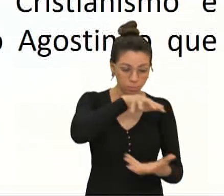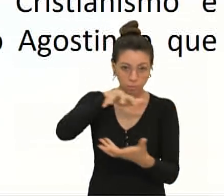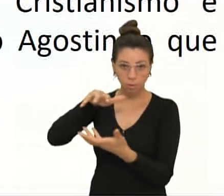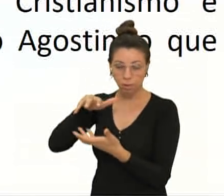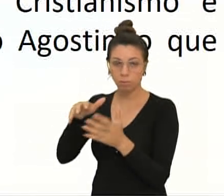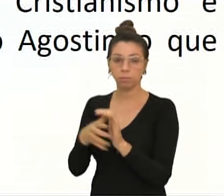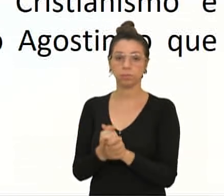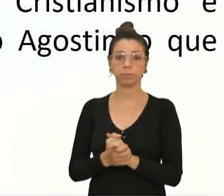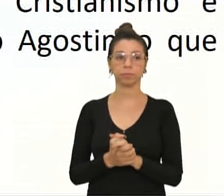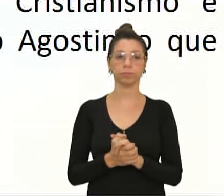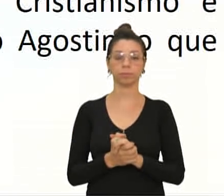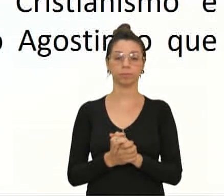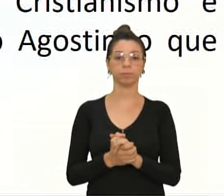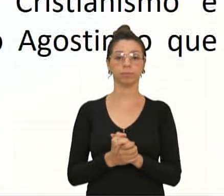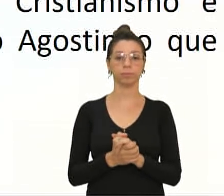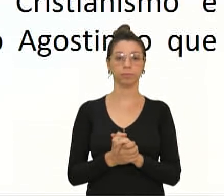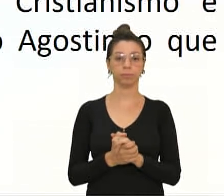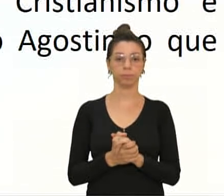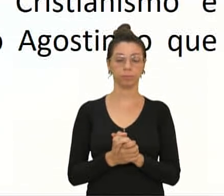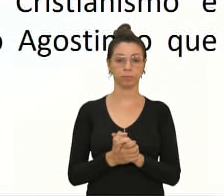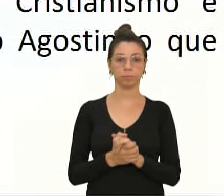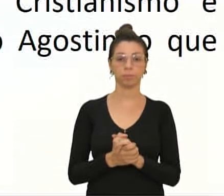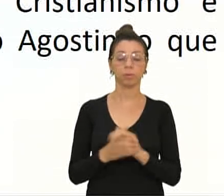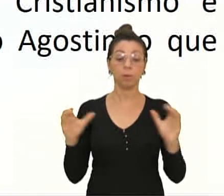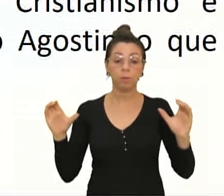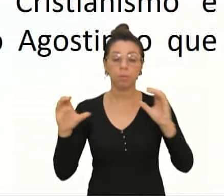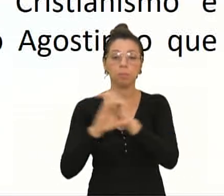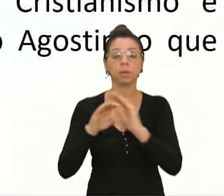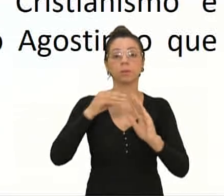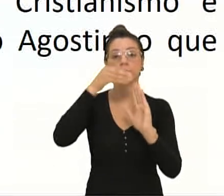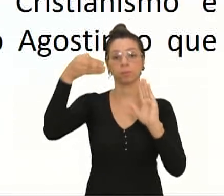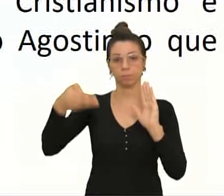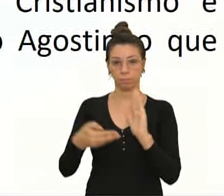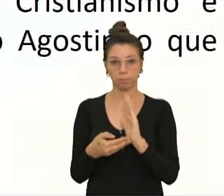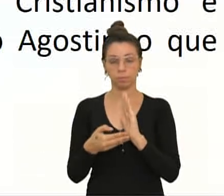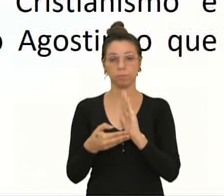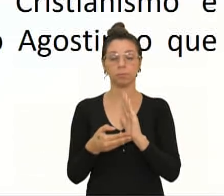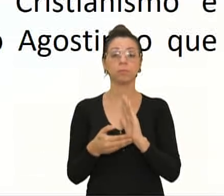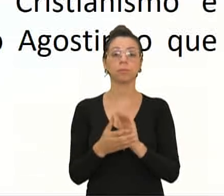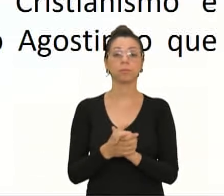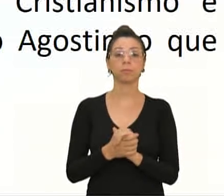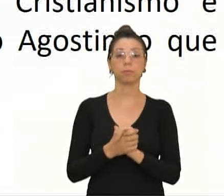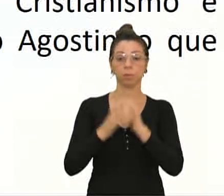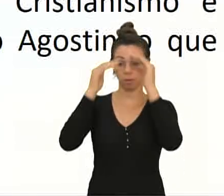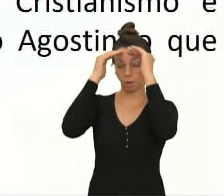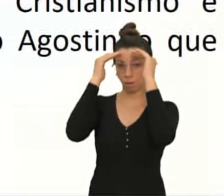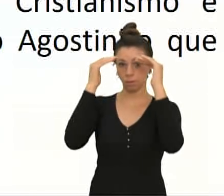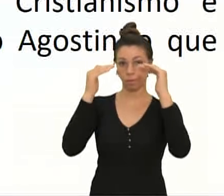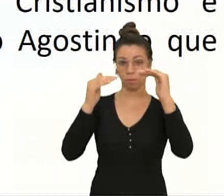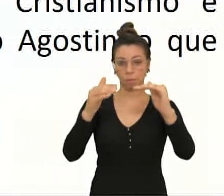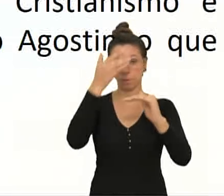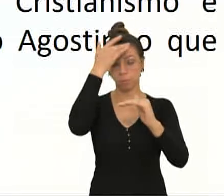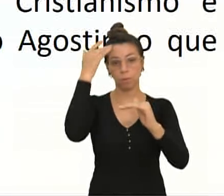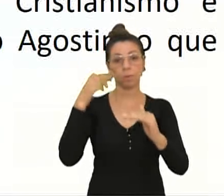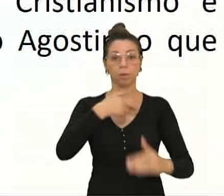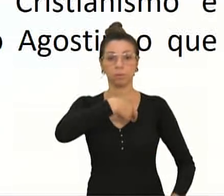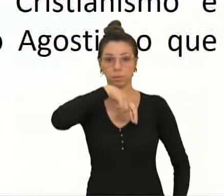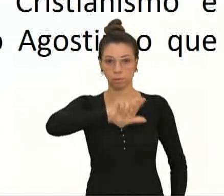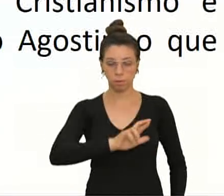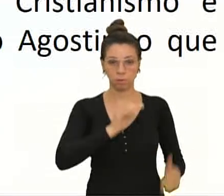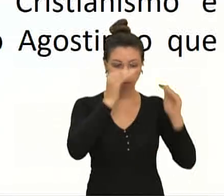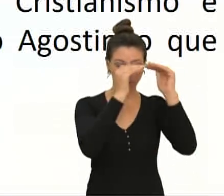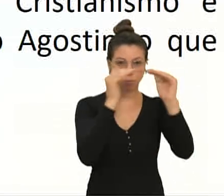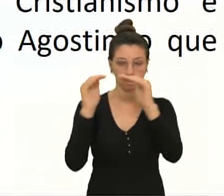princípio universal, princípio completo de todo mundo, que é respeitado por quase todas as religiões.